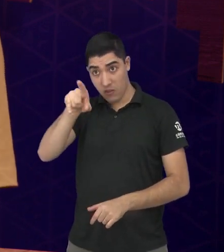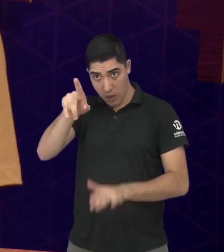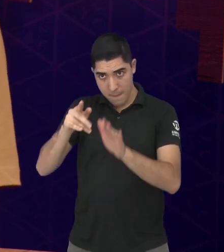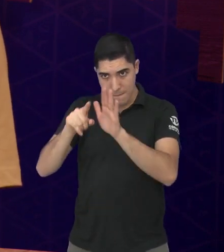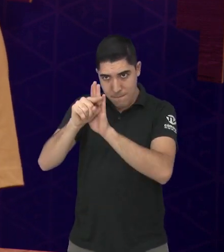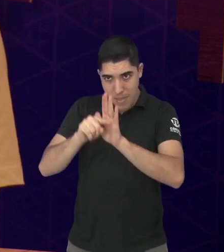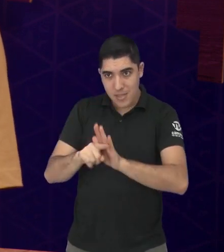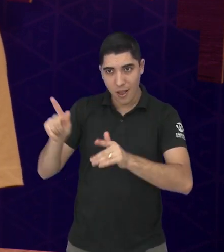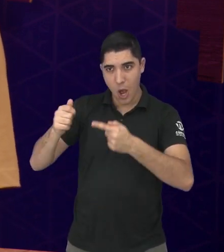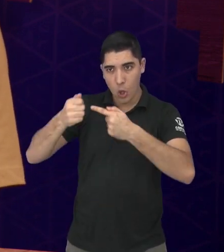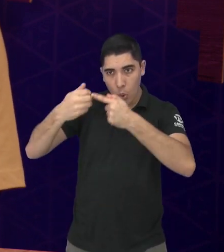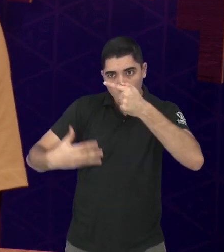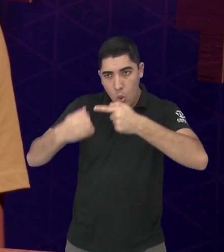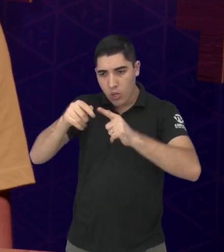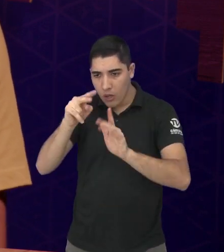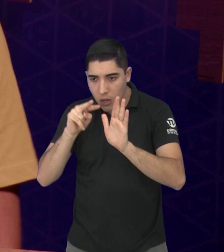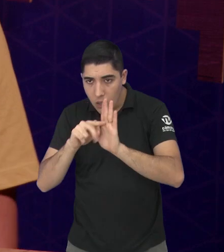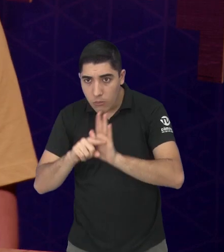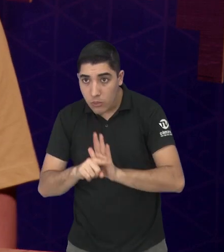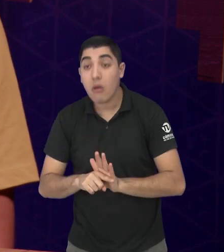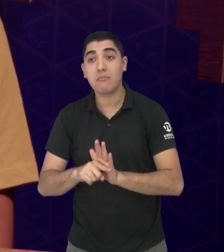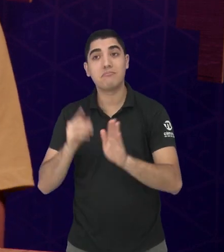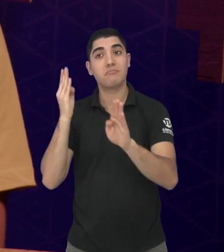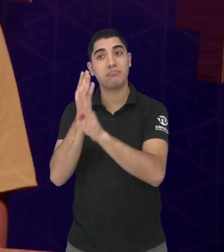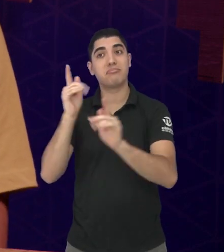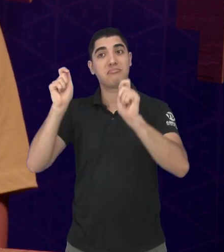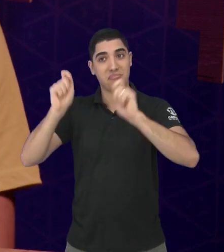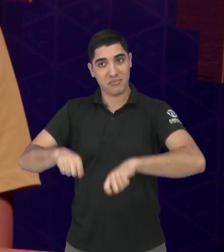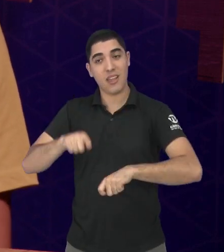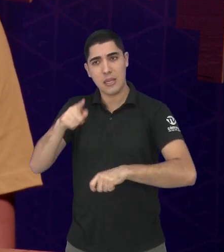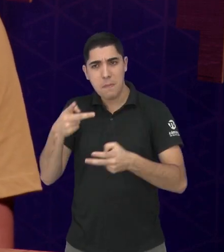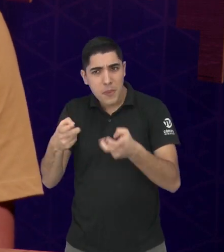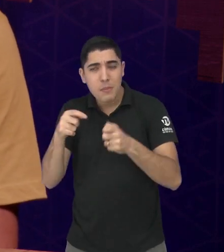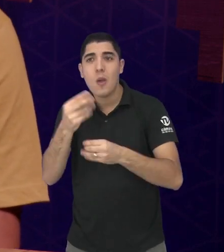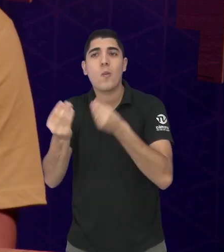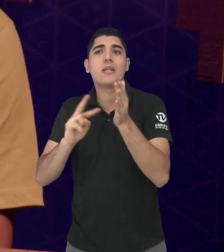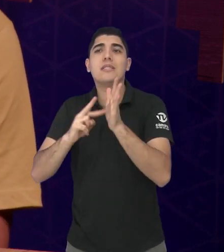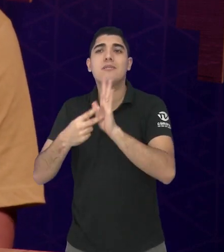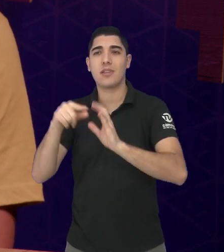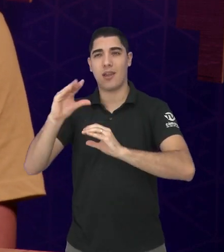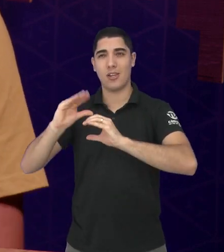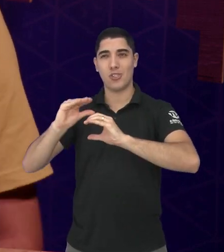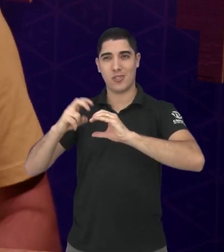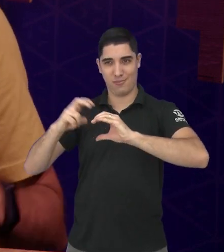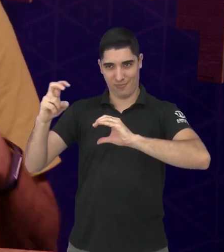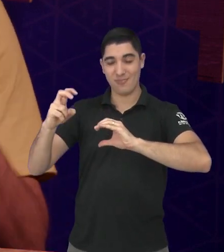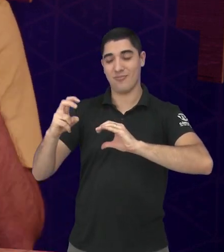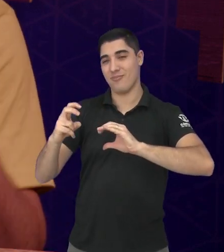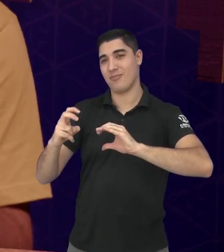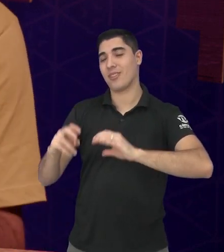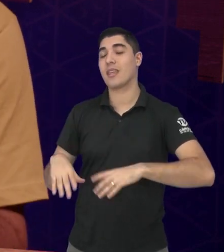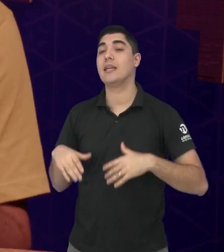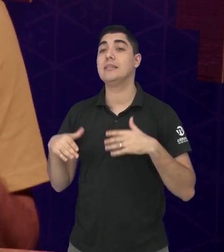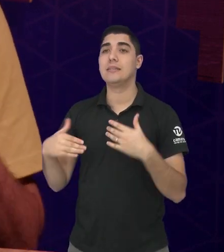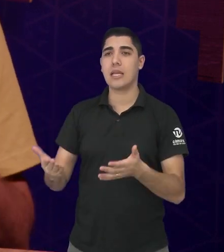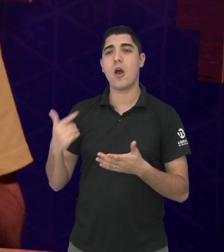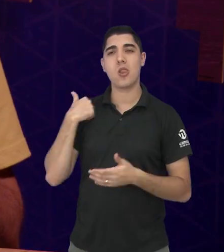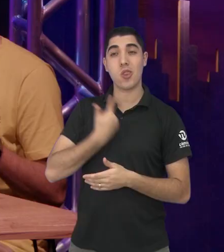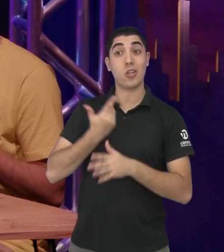com certeza você vai encontrar, dá uma brincada aí no ChatGPT que você vai entender bem o que ele é. Uhum. E a